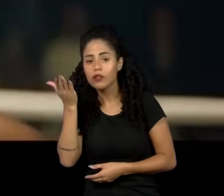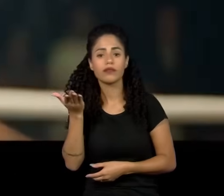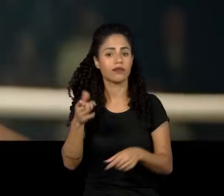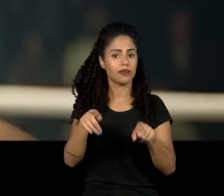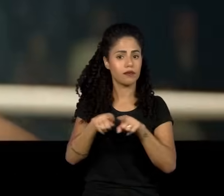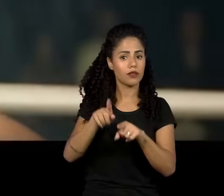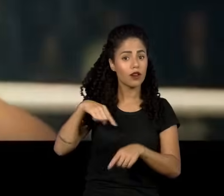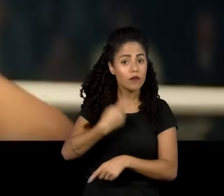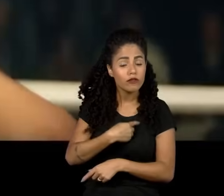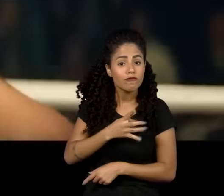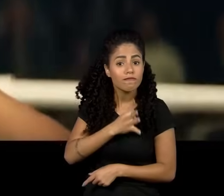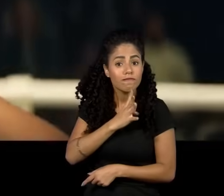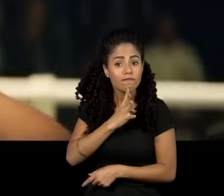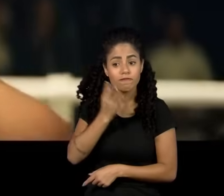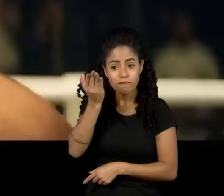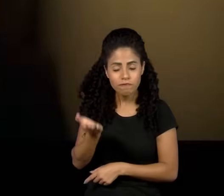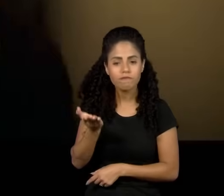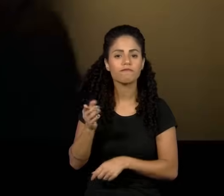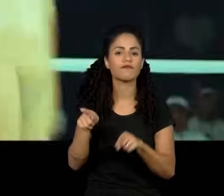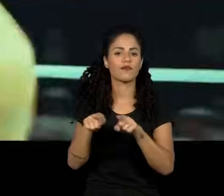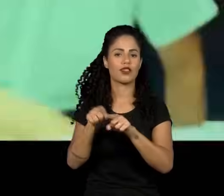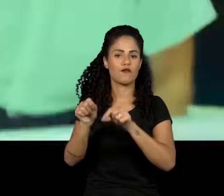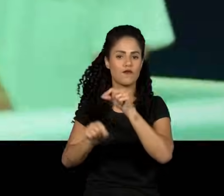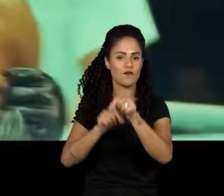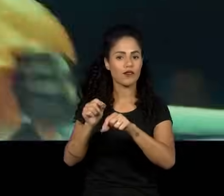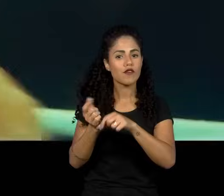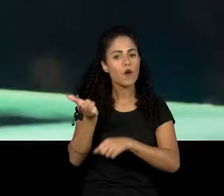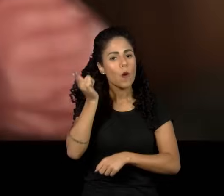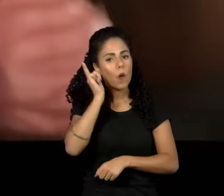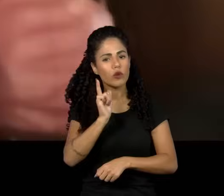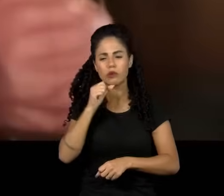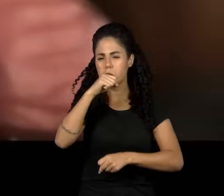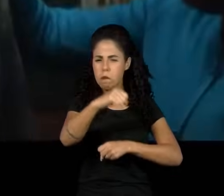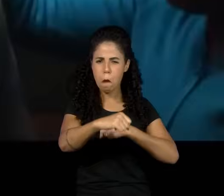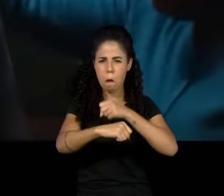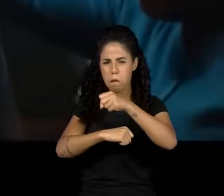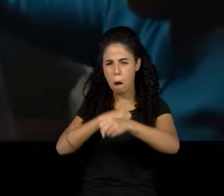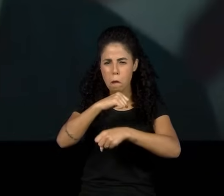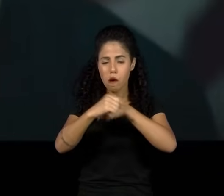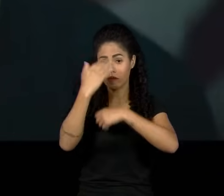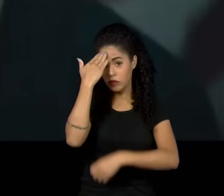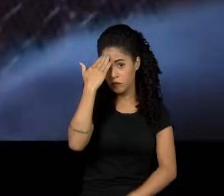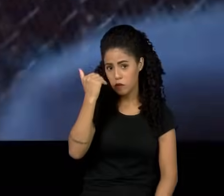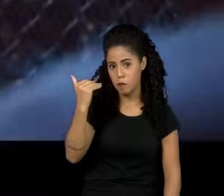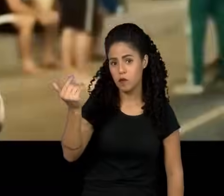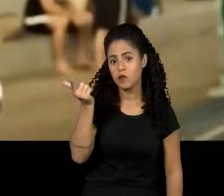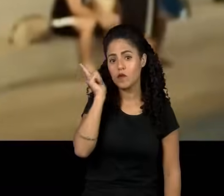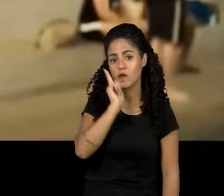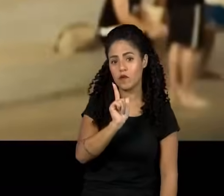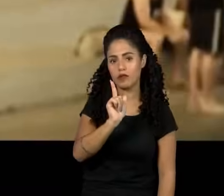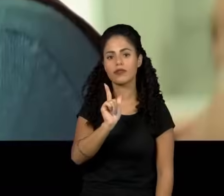além de que, consequentemente, se torna esse grande lutador, essa lenda. Eu acho que essa história tem tudo